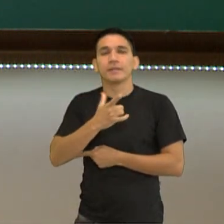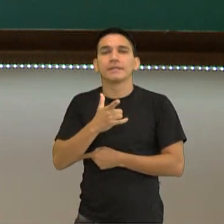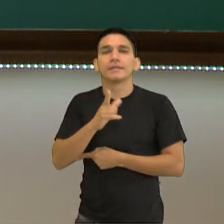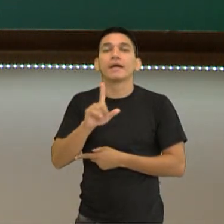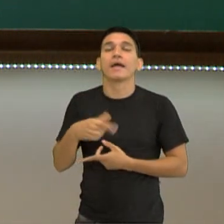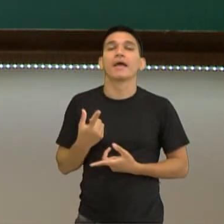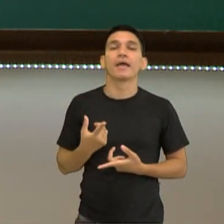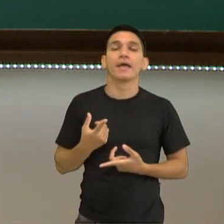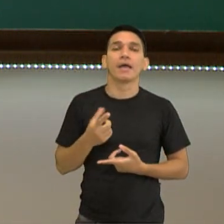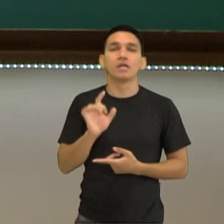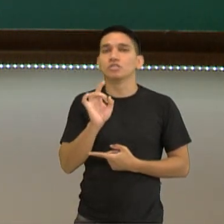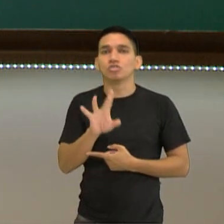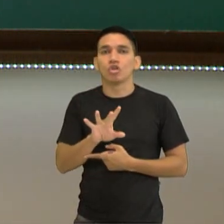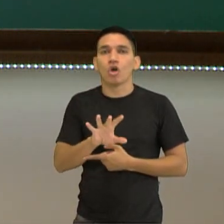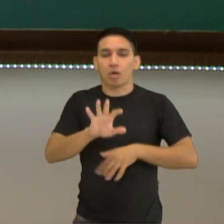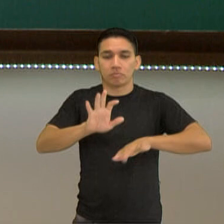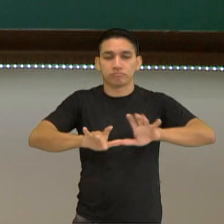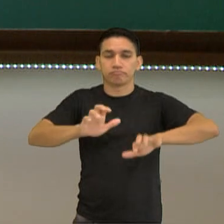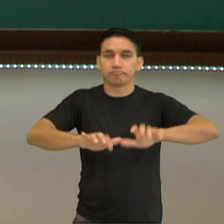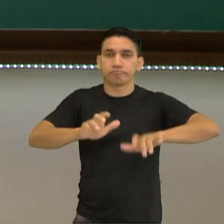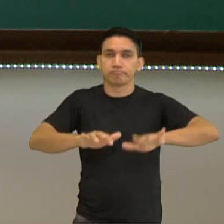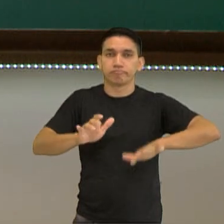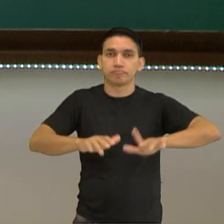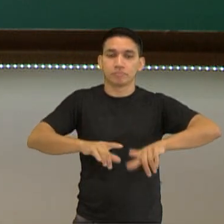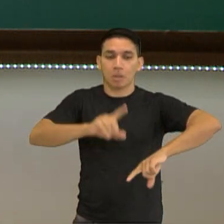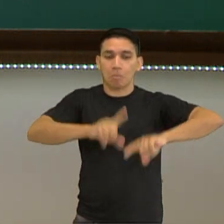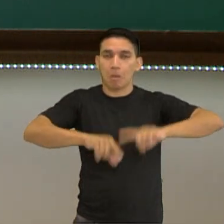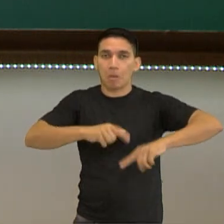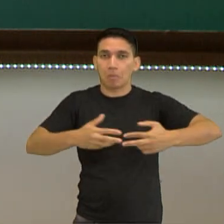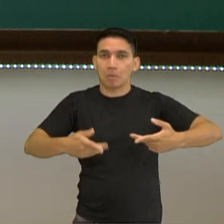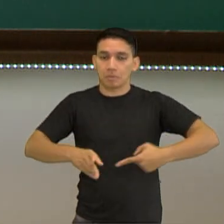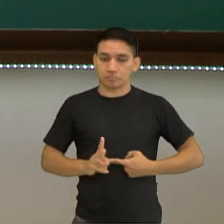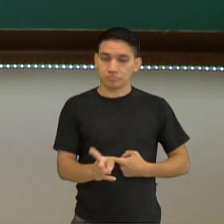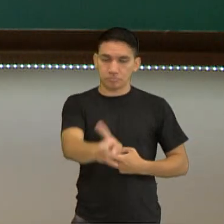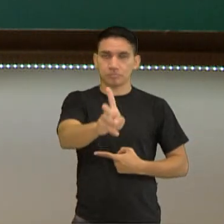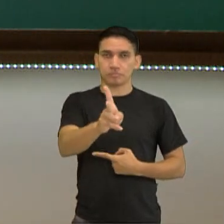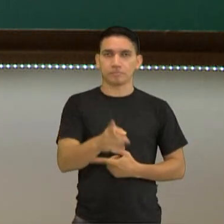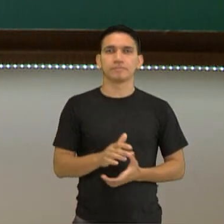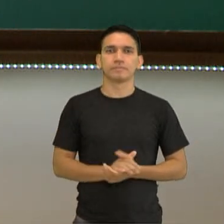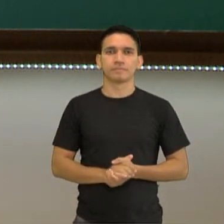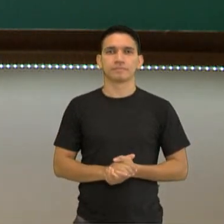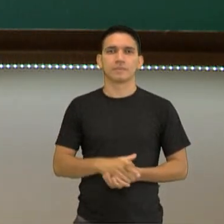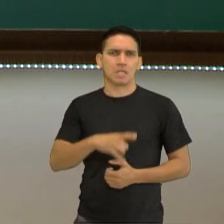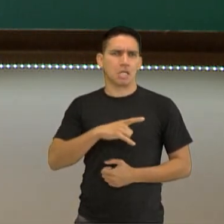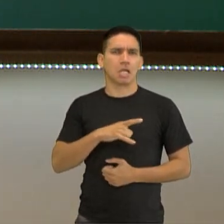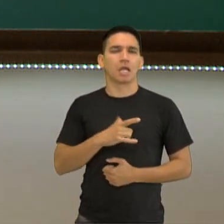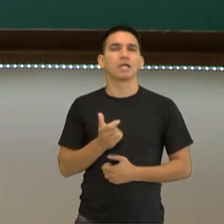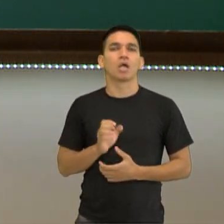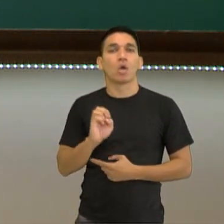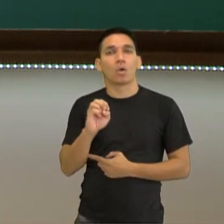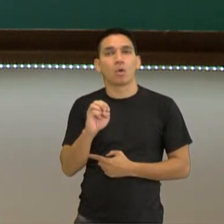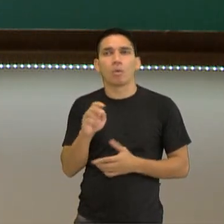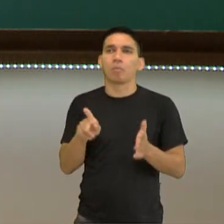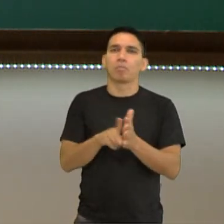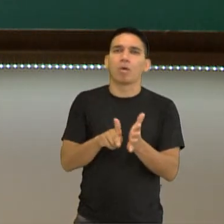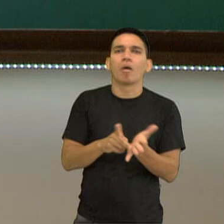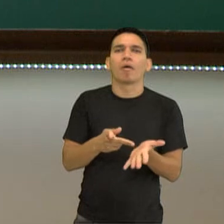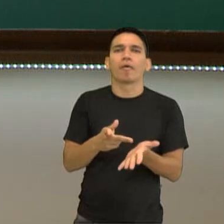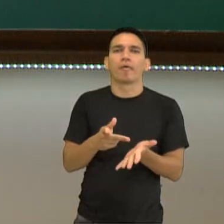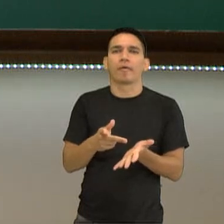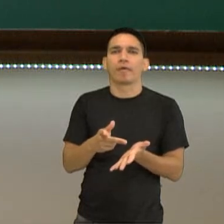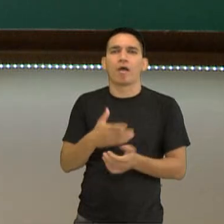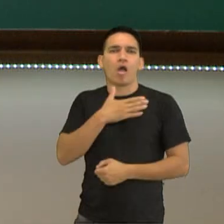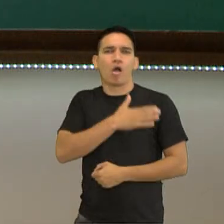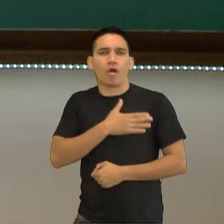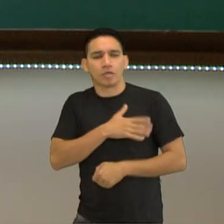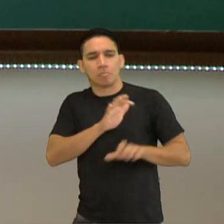um momento que ele é só tocado por os instrumentos contínuos, né? O Bach gostava muito de